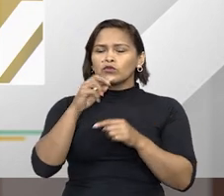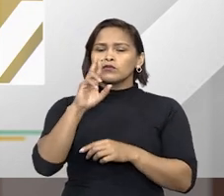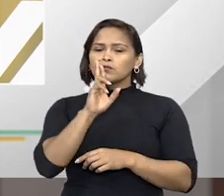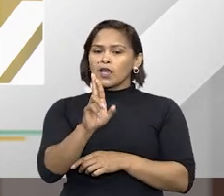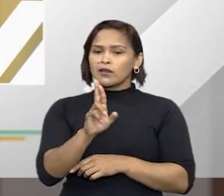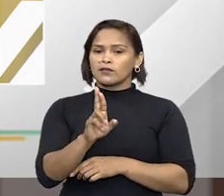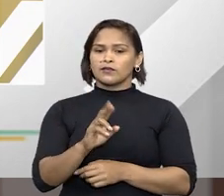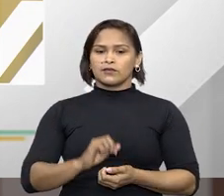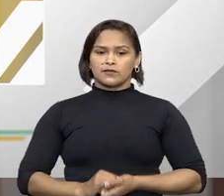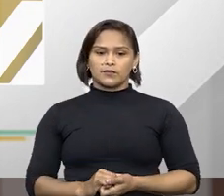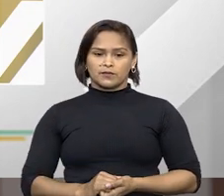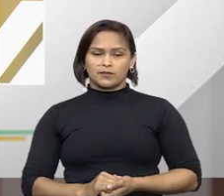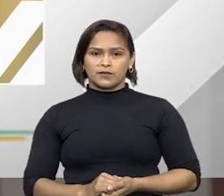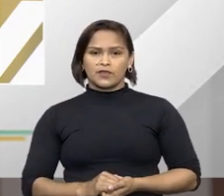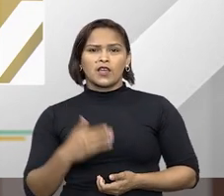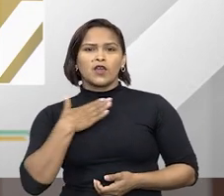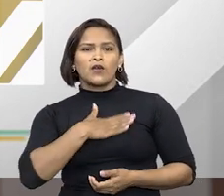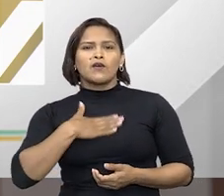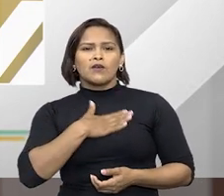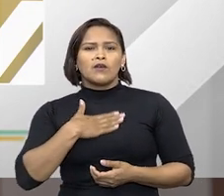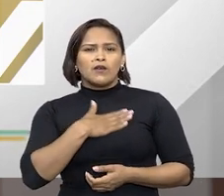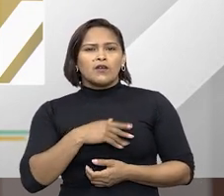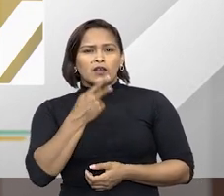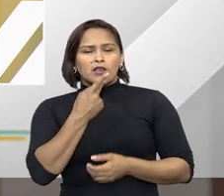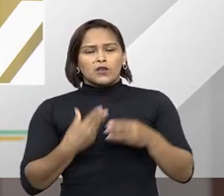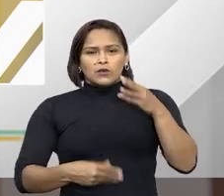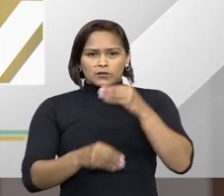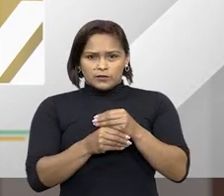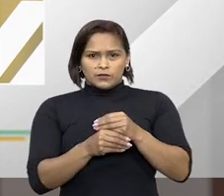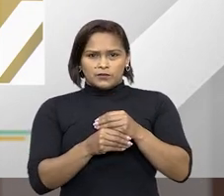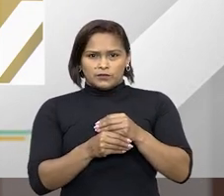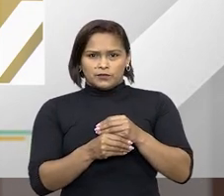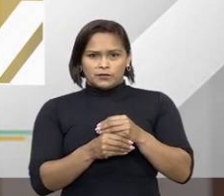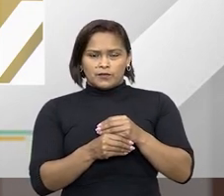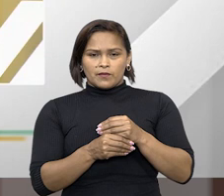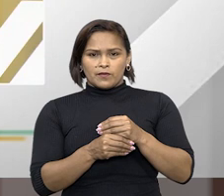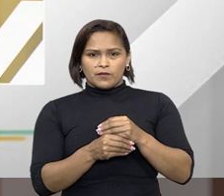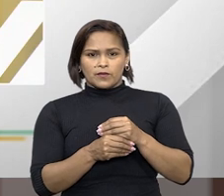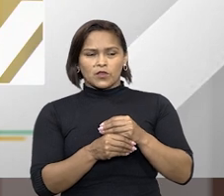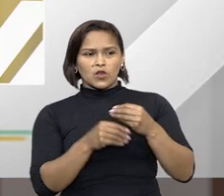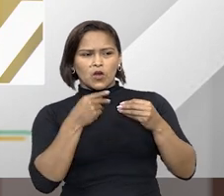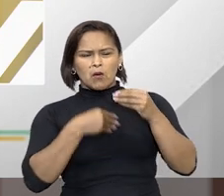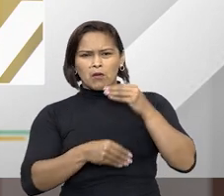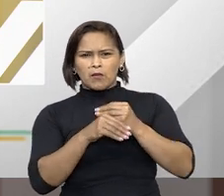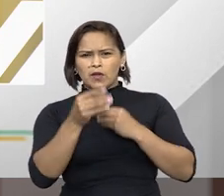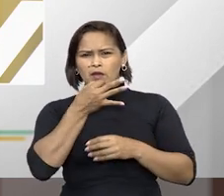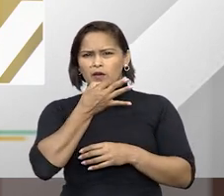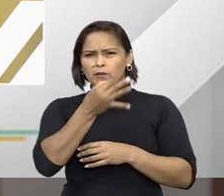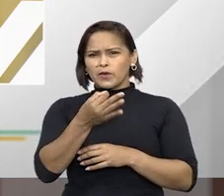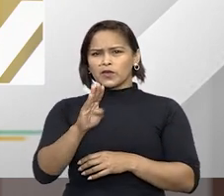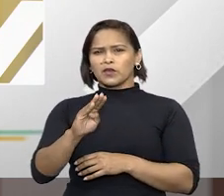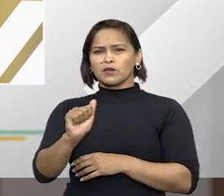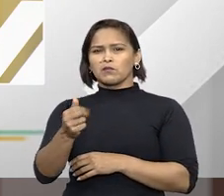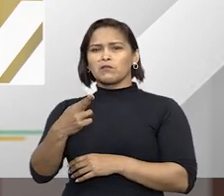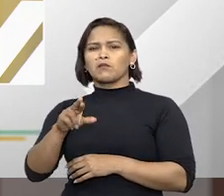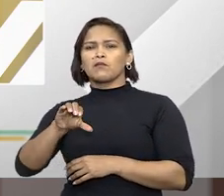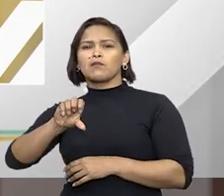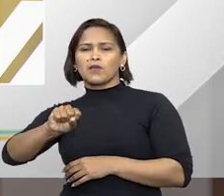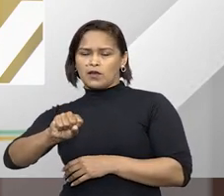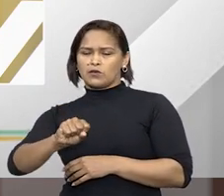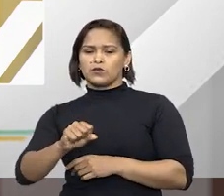Eu gostaria de, complementando o comentário do ministro Barros Monteiro, de lembrar